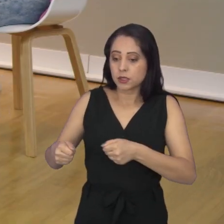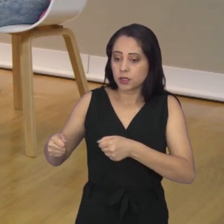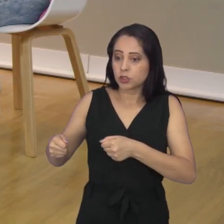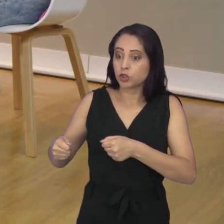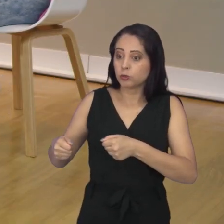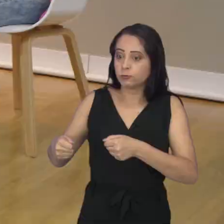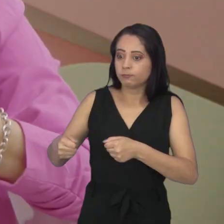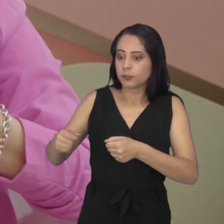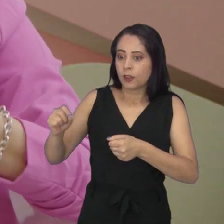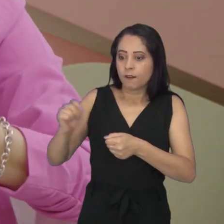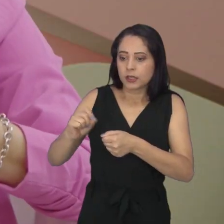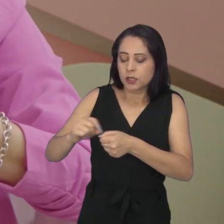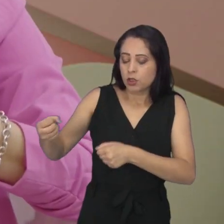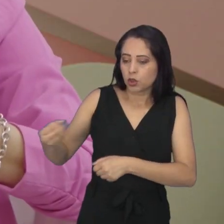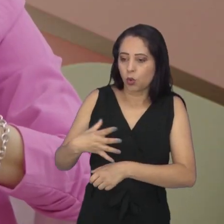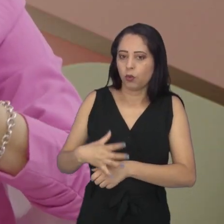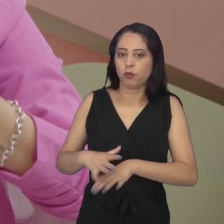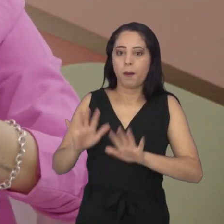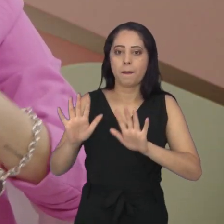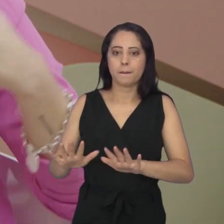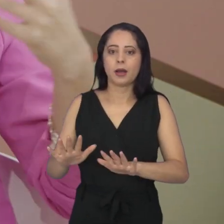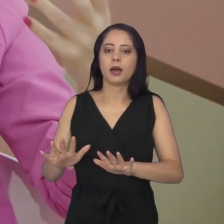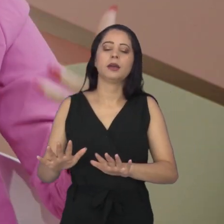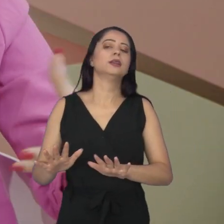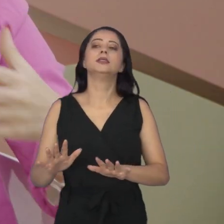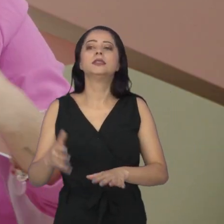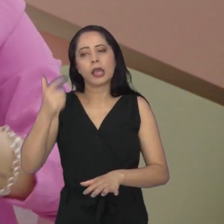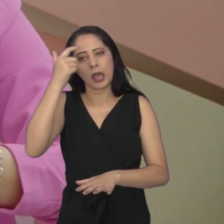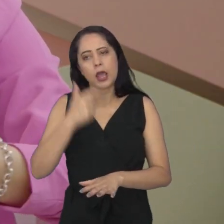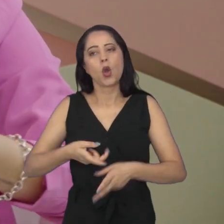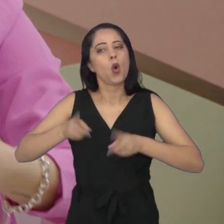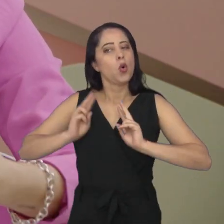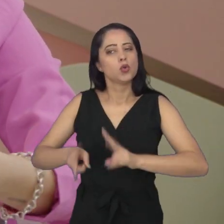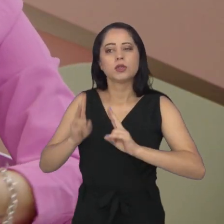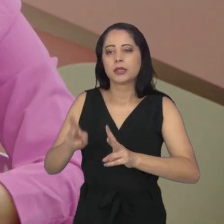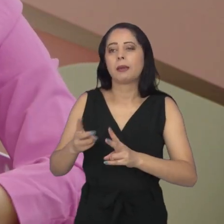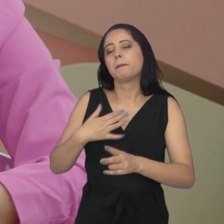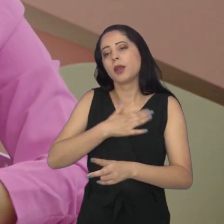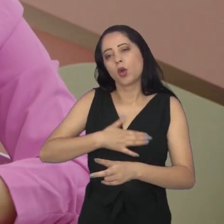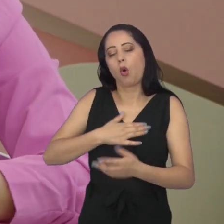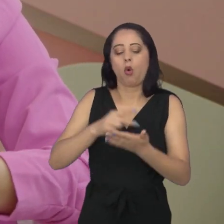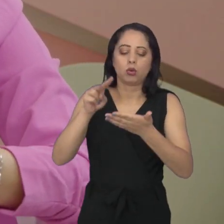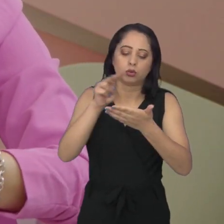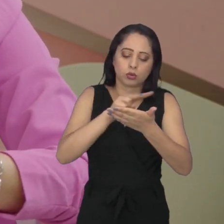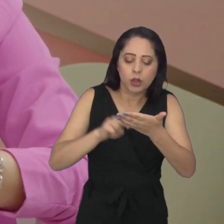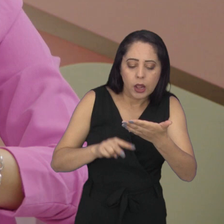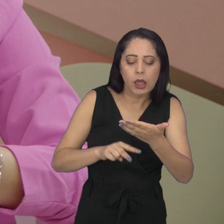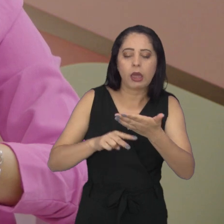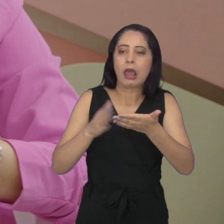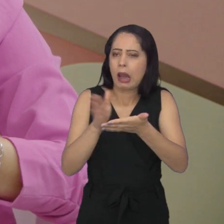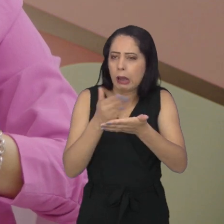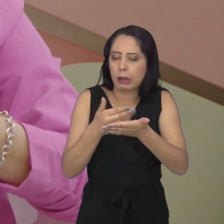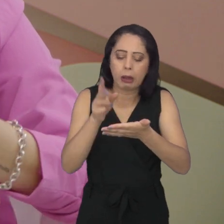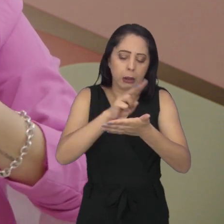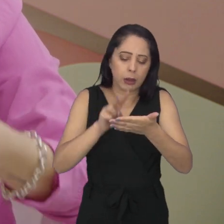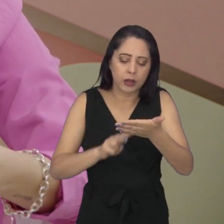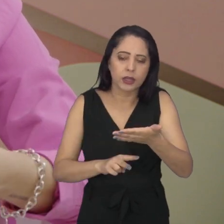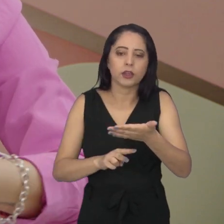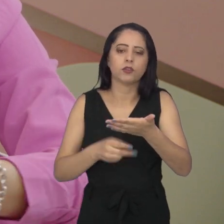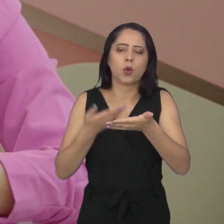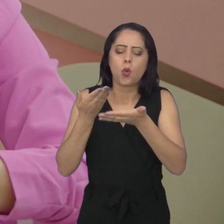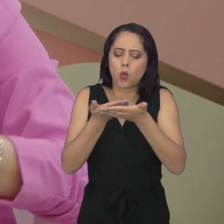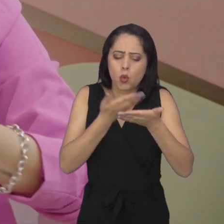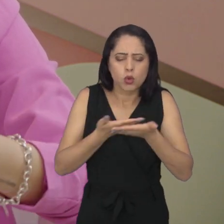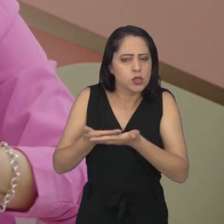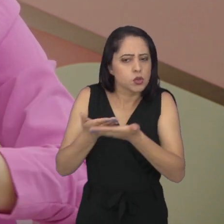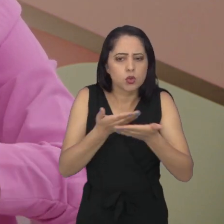Porém, estava pronta já. Eu já vinha estudando, eu gosto muito de ler, sou uma pessoa que que leio muito,